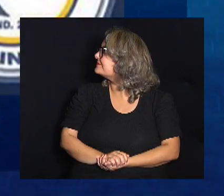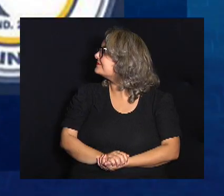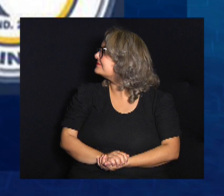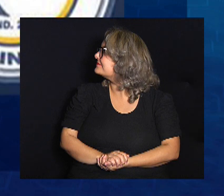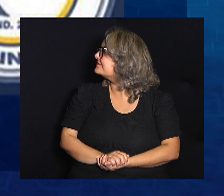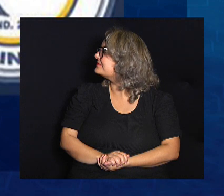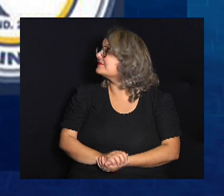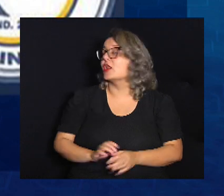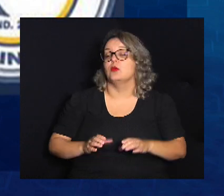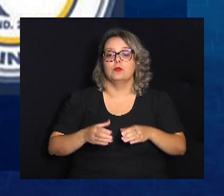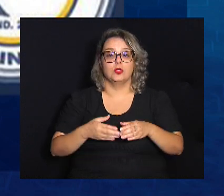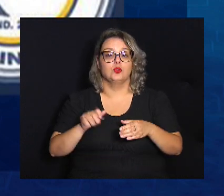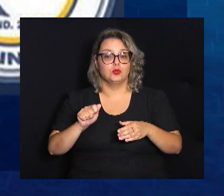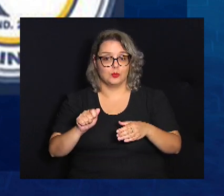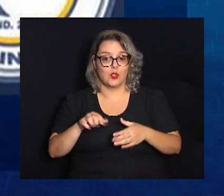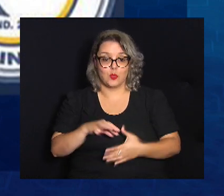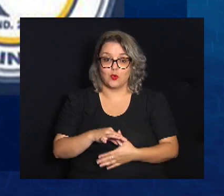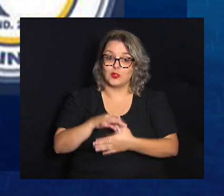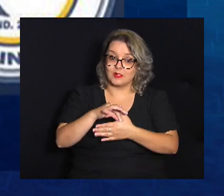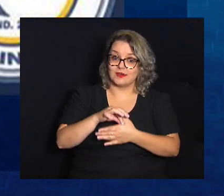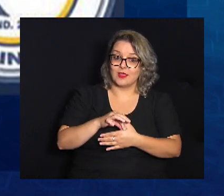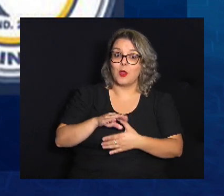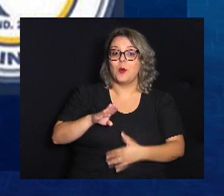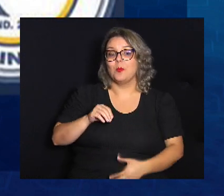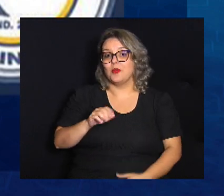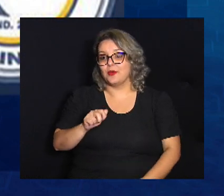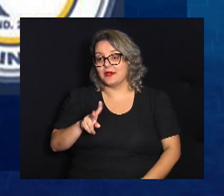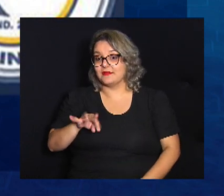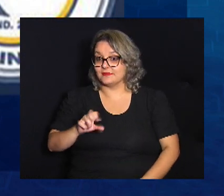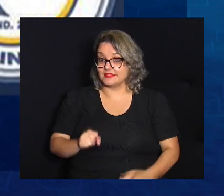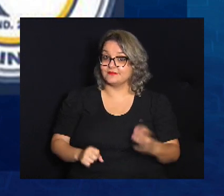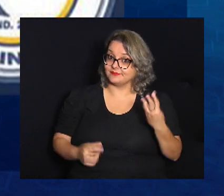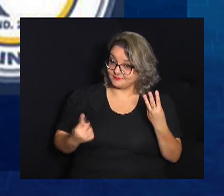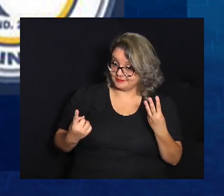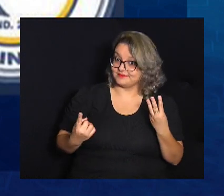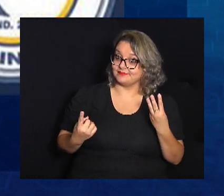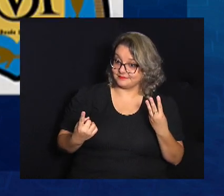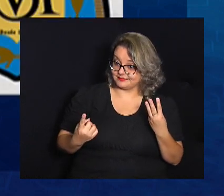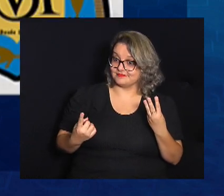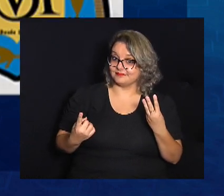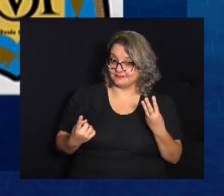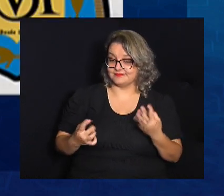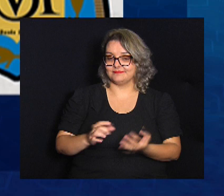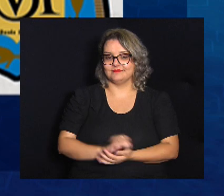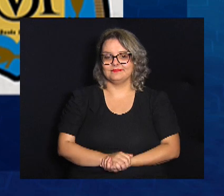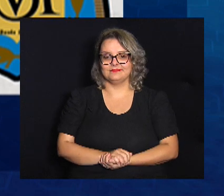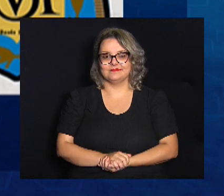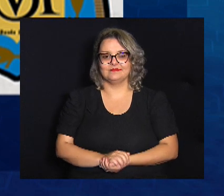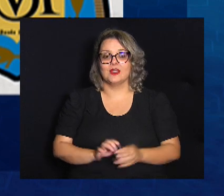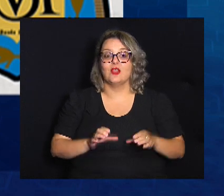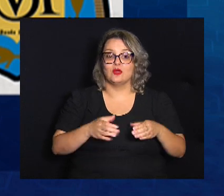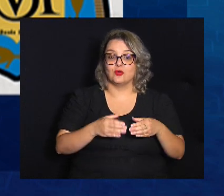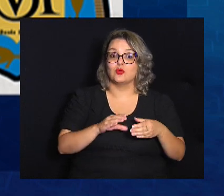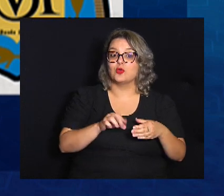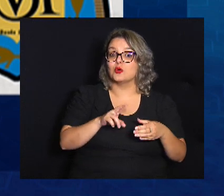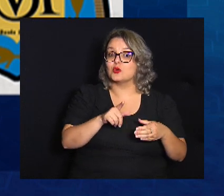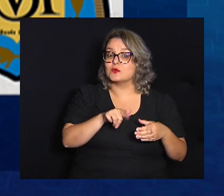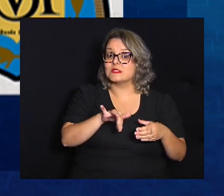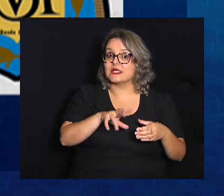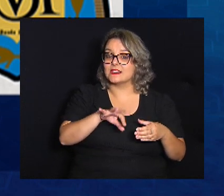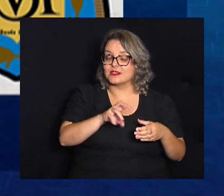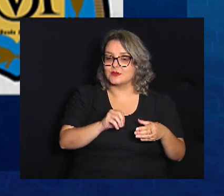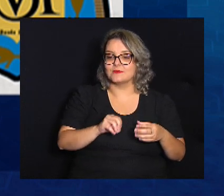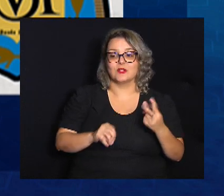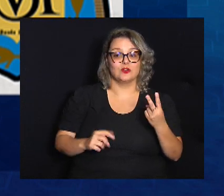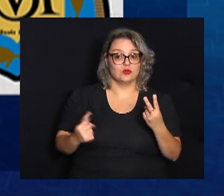Pelo Grupo A, o líder Vila Boa Vista venceu por 3-1 o Matina Futebol Clube. Já a equipe do Cruzeirinho ganhou por